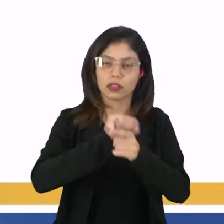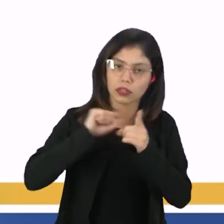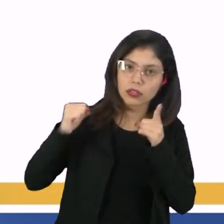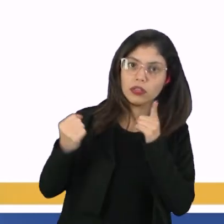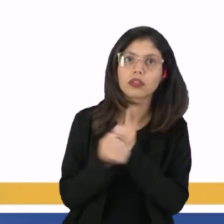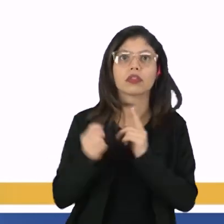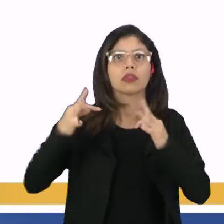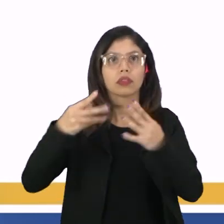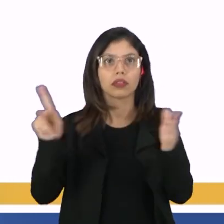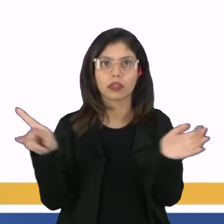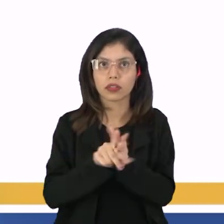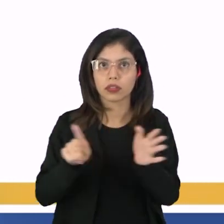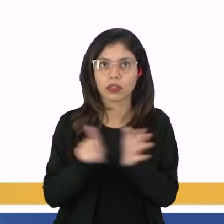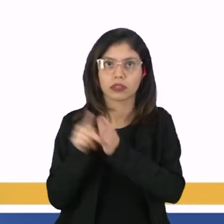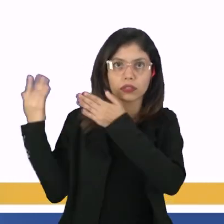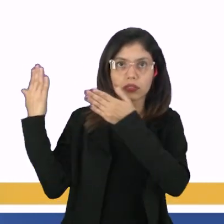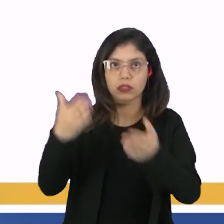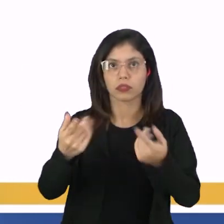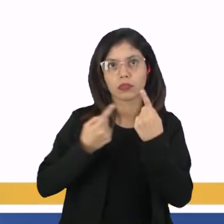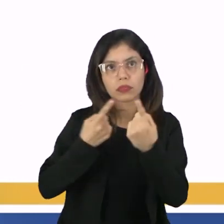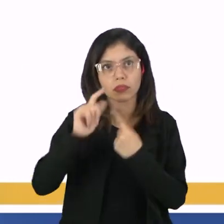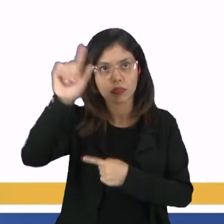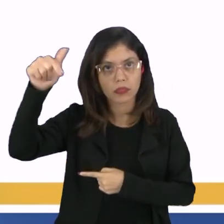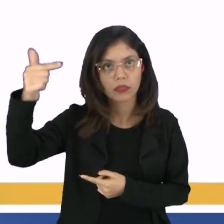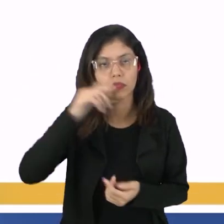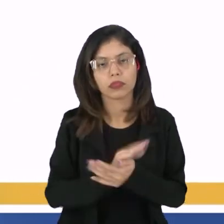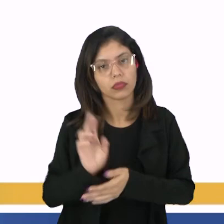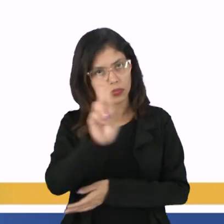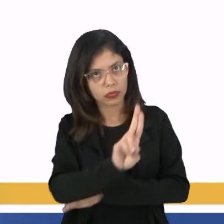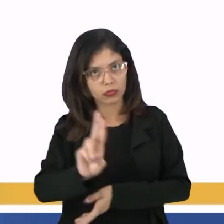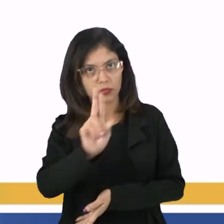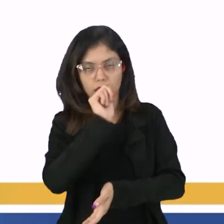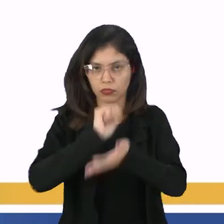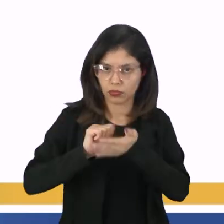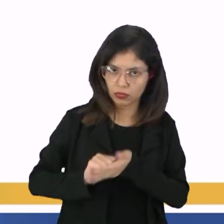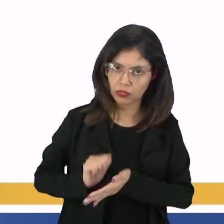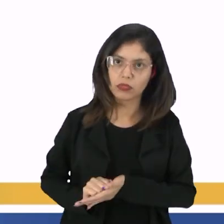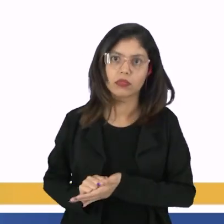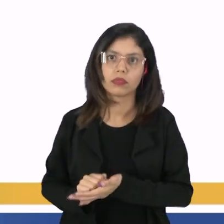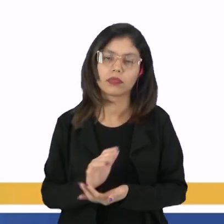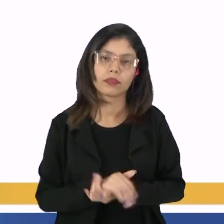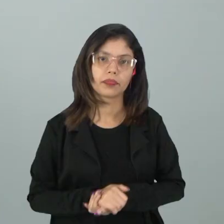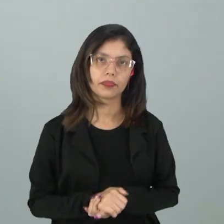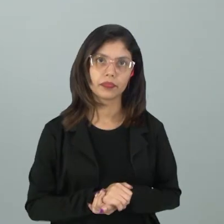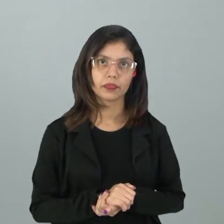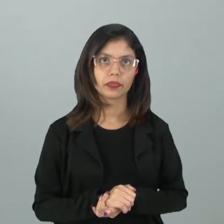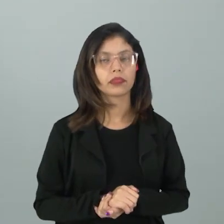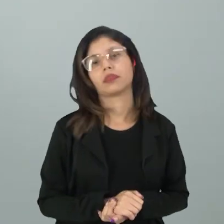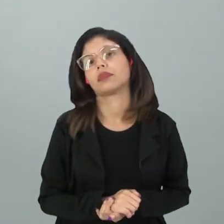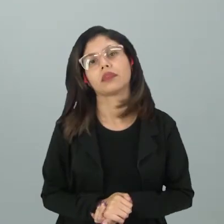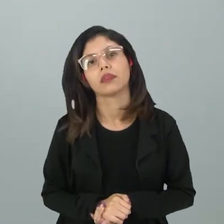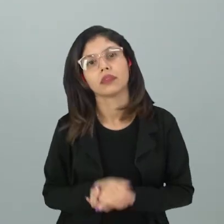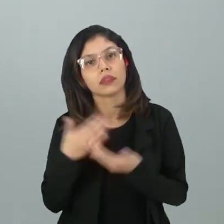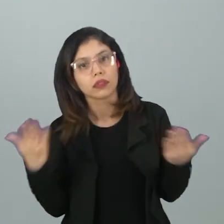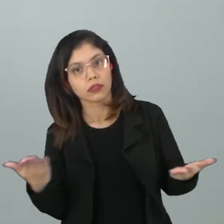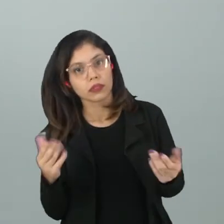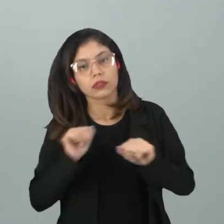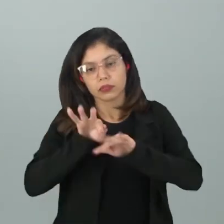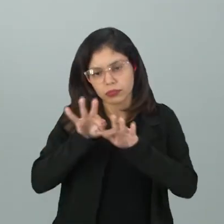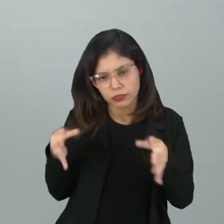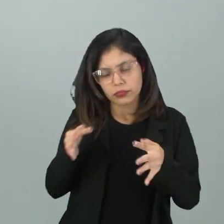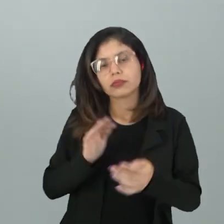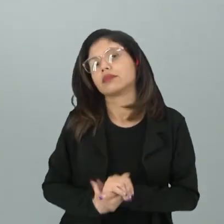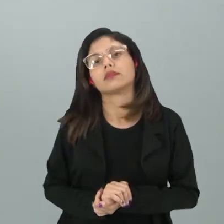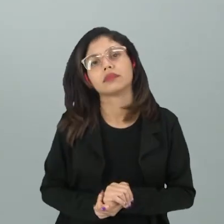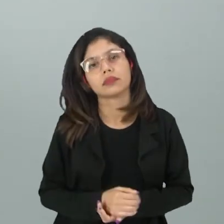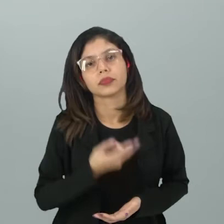social concreta e determinada de se comunicar com o outro, utilizando para isso a escrita. De forma mais